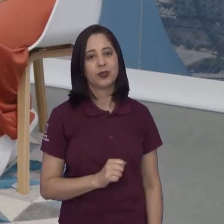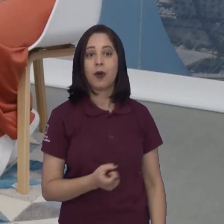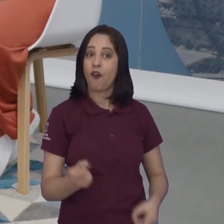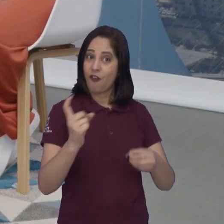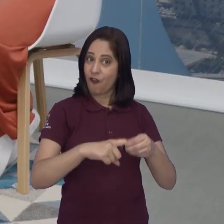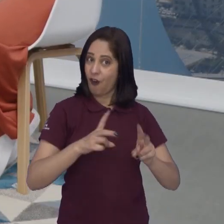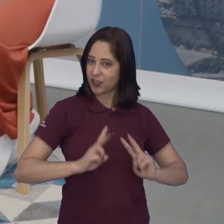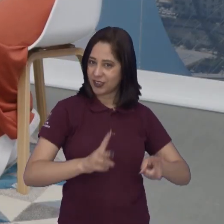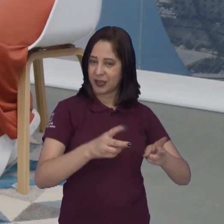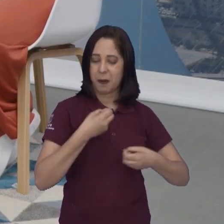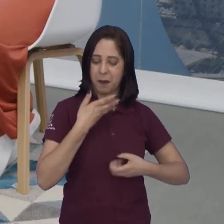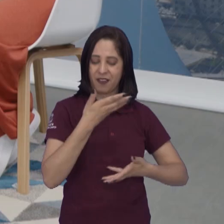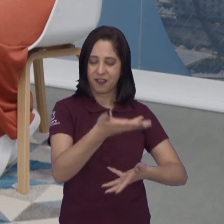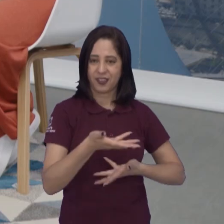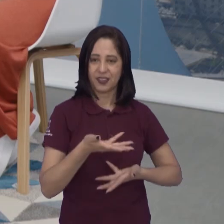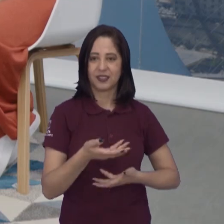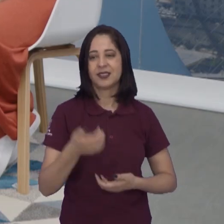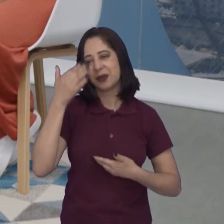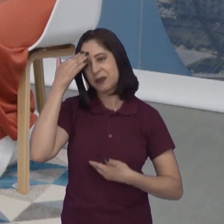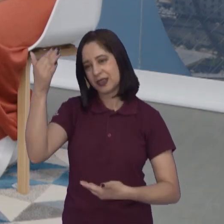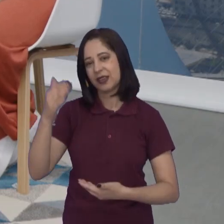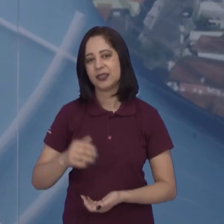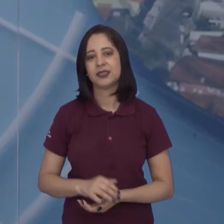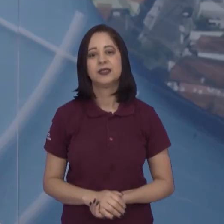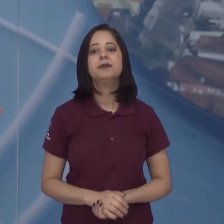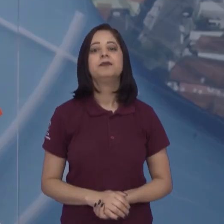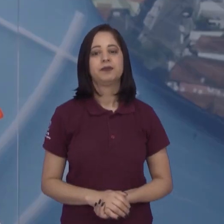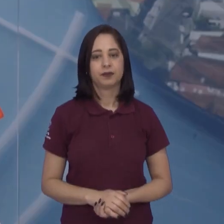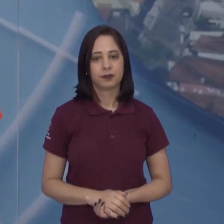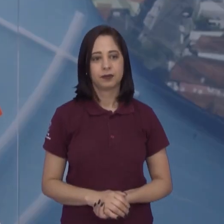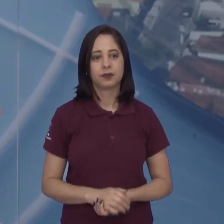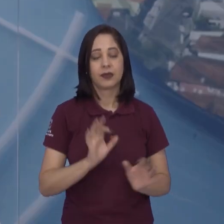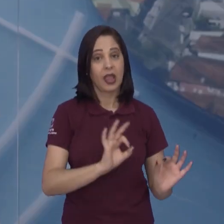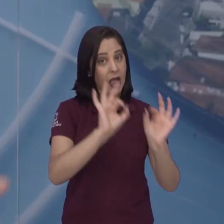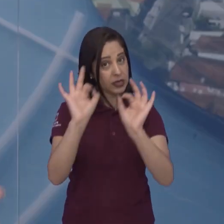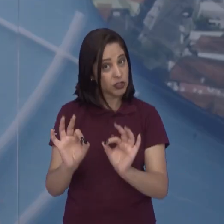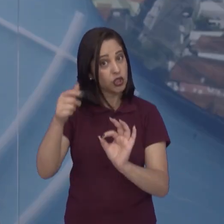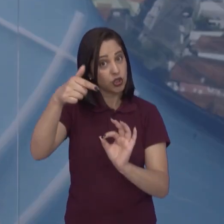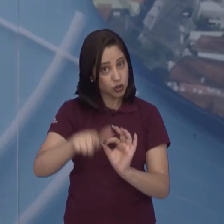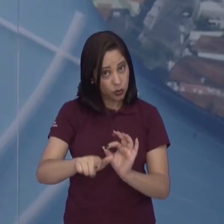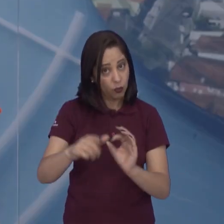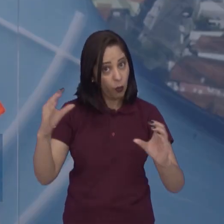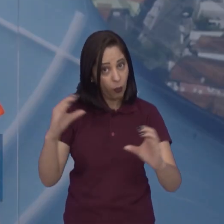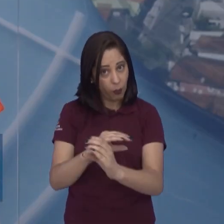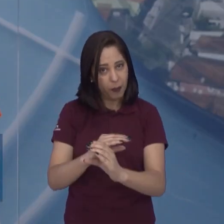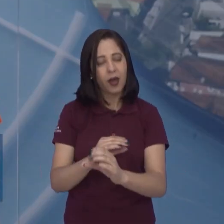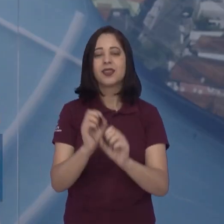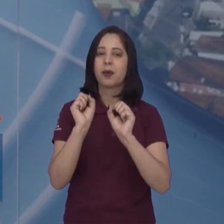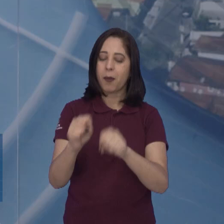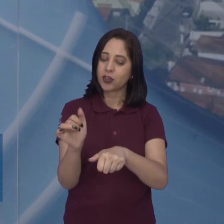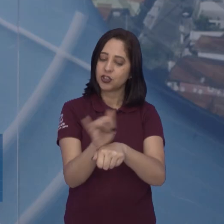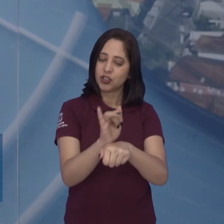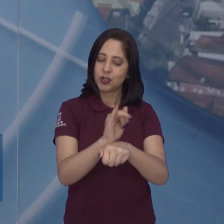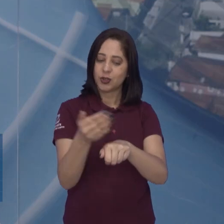volte sempre, seja sempre bem-vinda. Obrigada, viu, muito obrigada. É isso, para vocês reverem este programa na íntegra, vocês podem